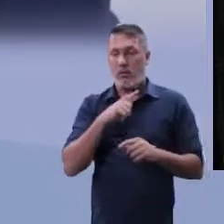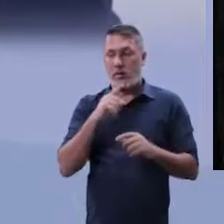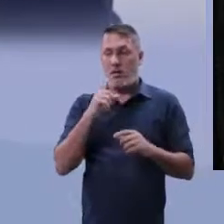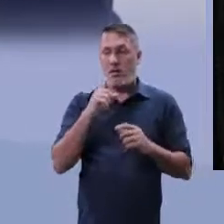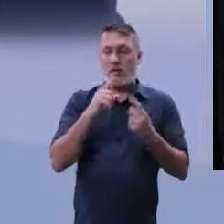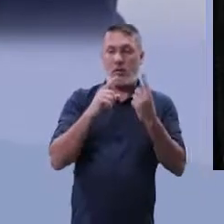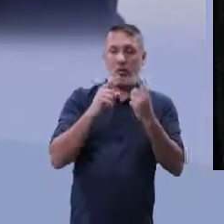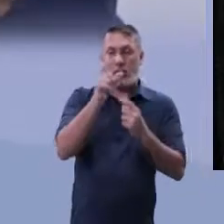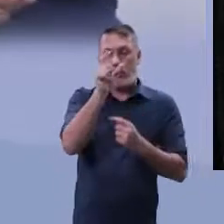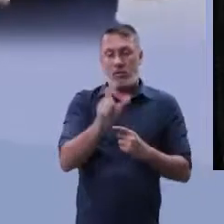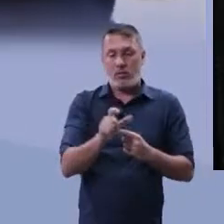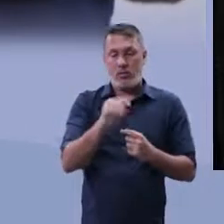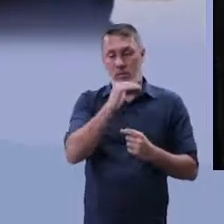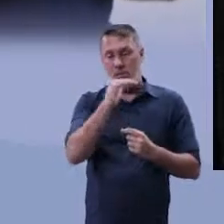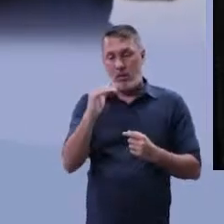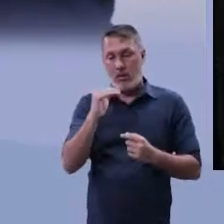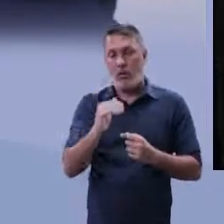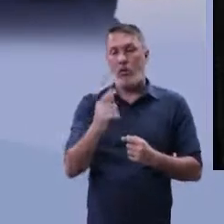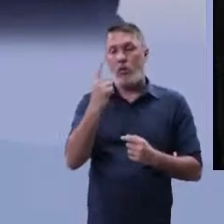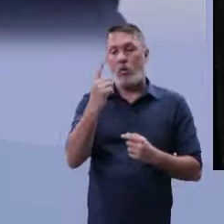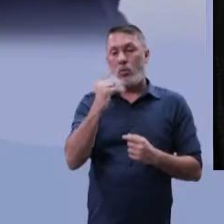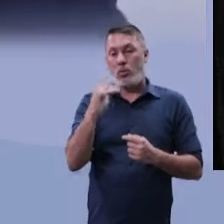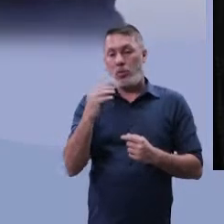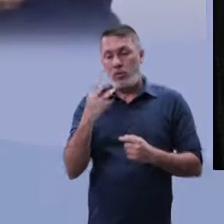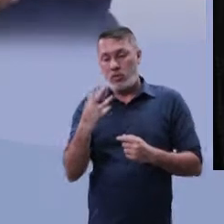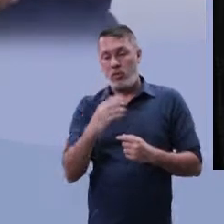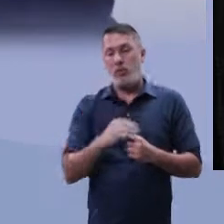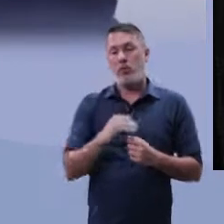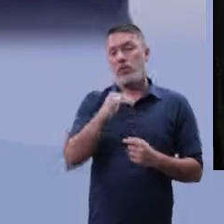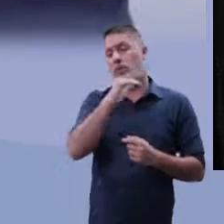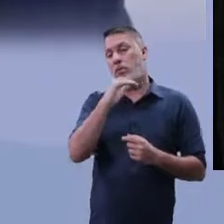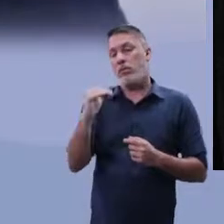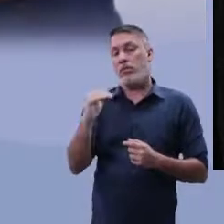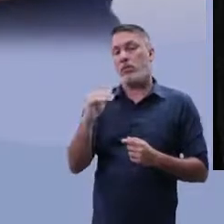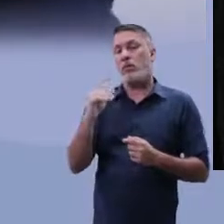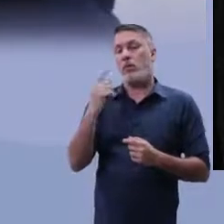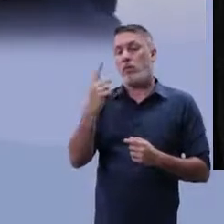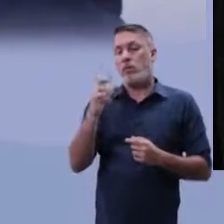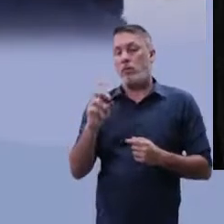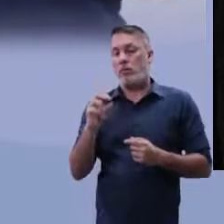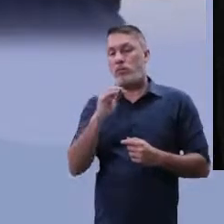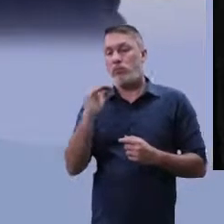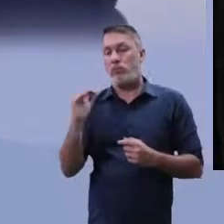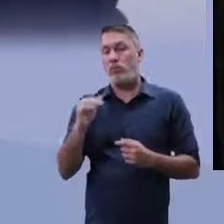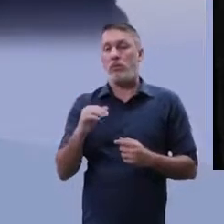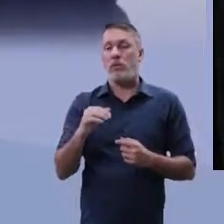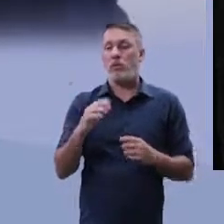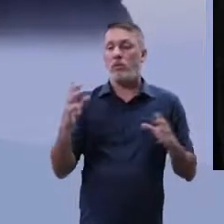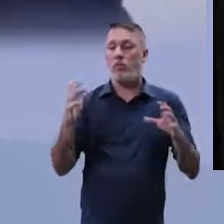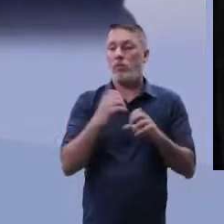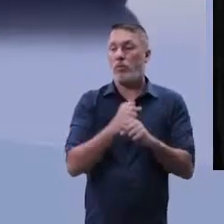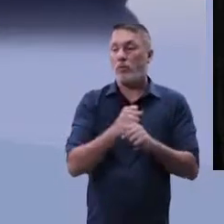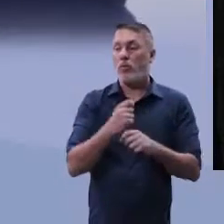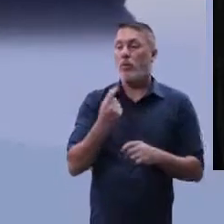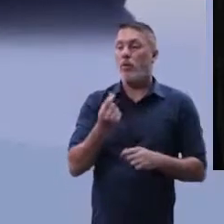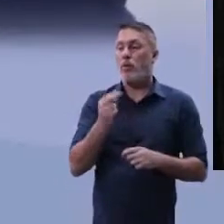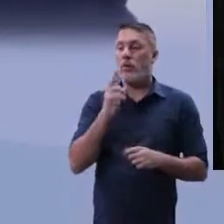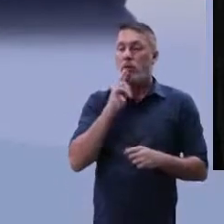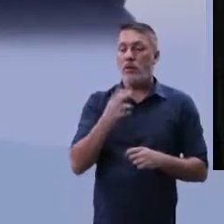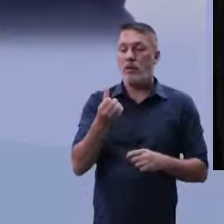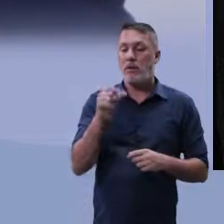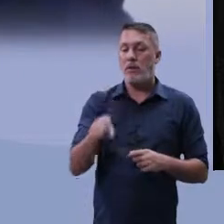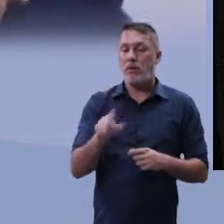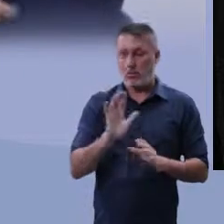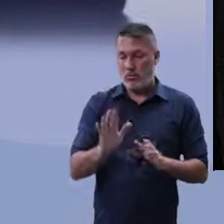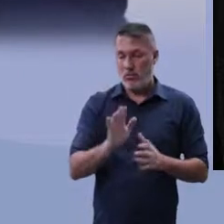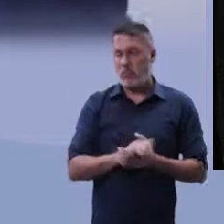30 mil vezes meio, 15 mil. 30 mil vezes um terço, 10 mil. 30 mil vezes um quinto,